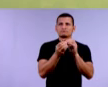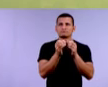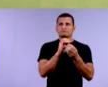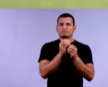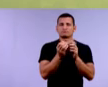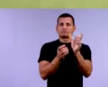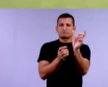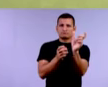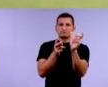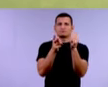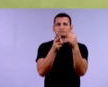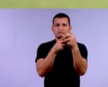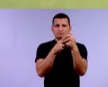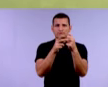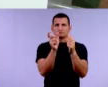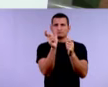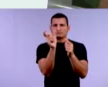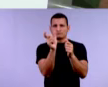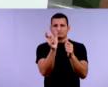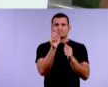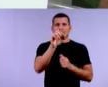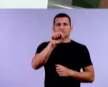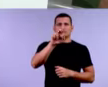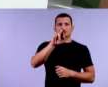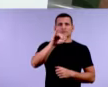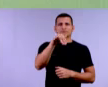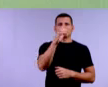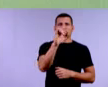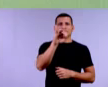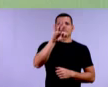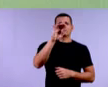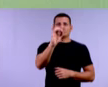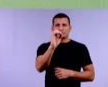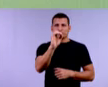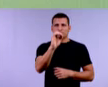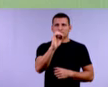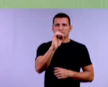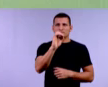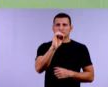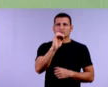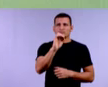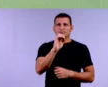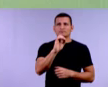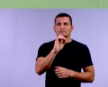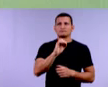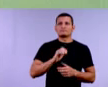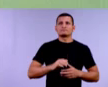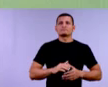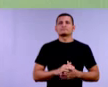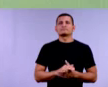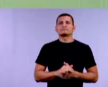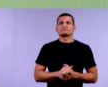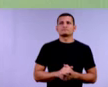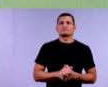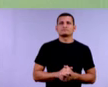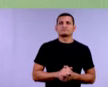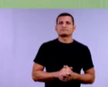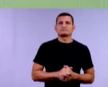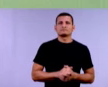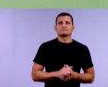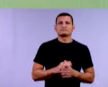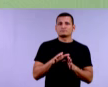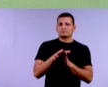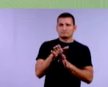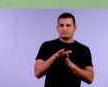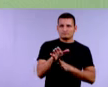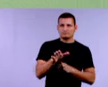entre o verbo e o sujeito. Quase não sai, né, professora? É porque ajuste é som de J. Bem, qual é a dica?